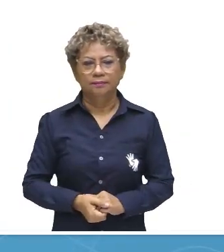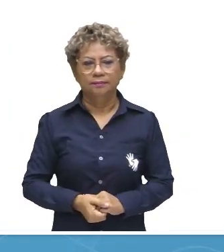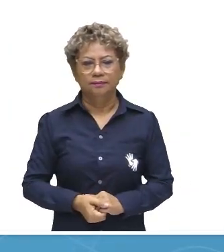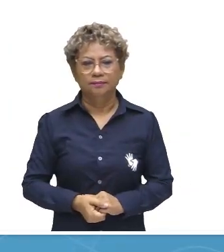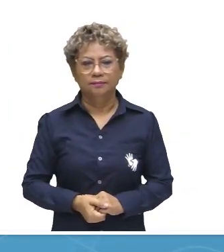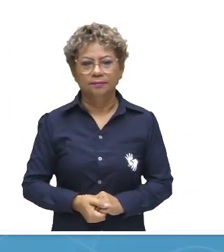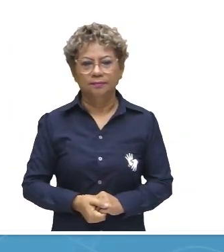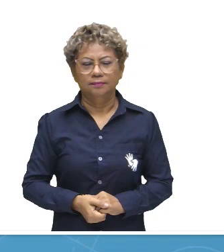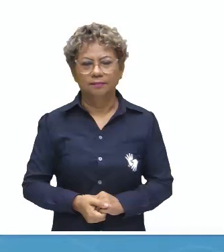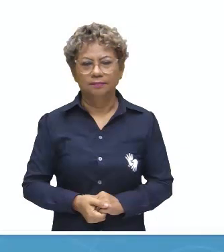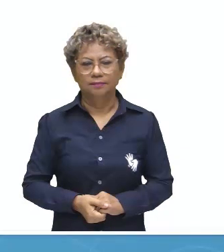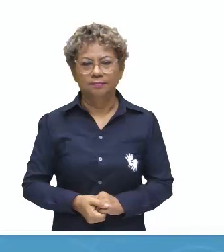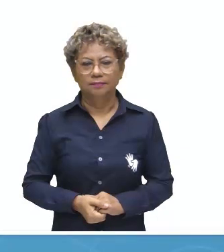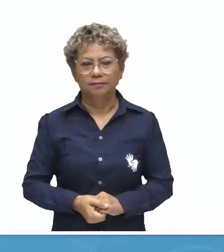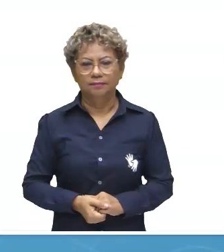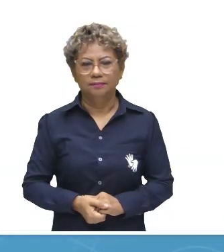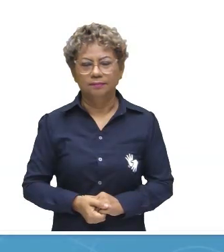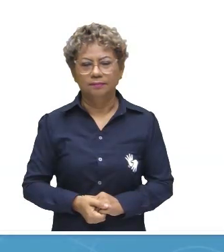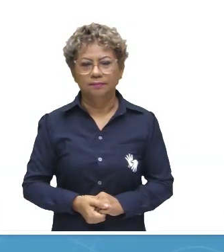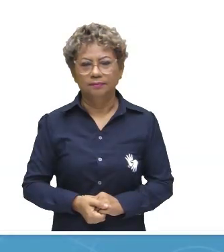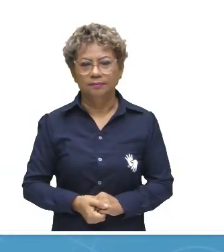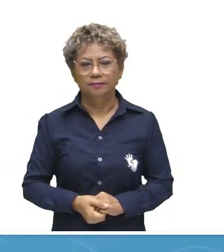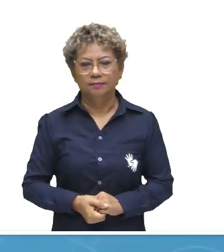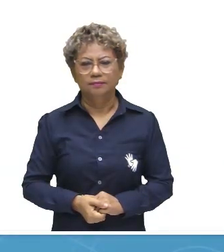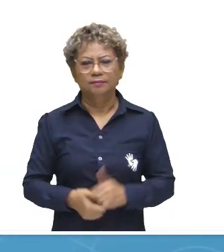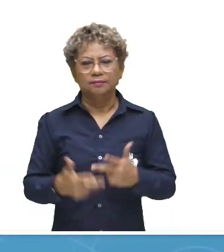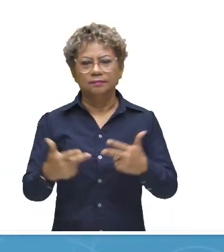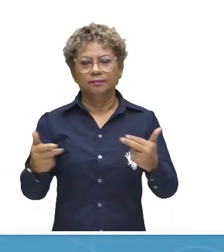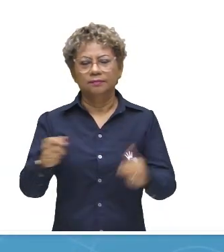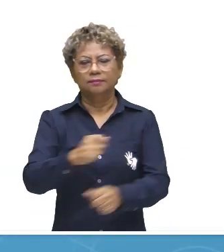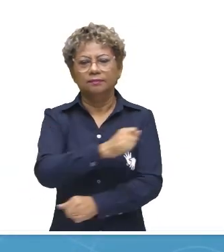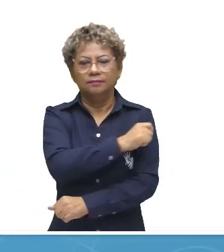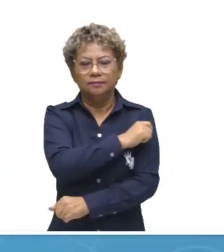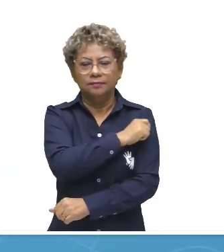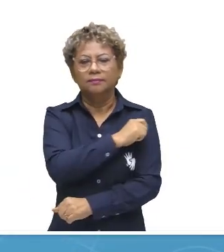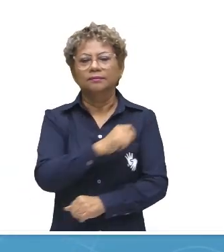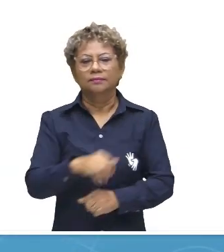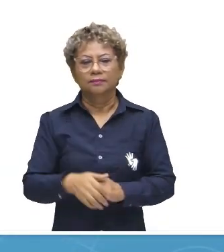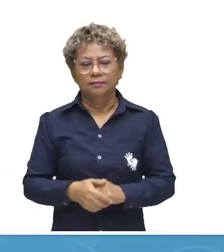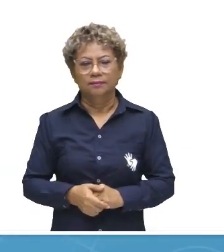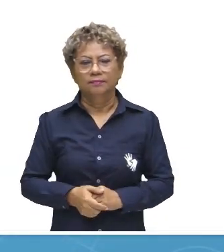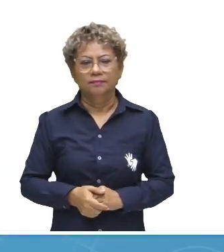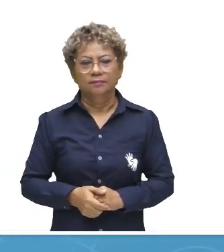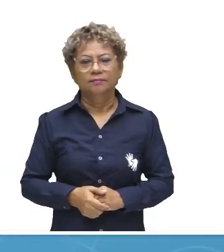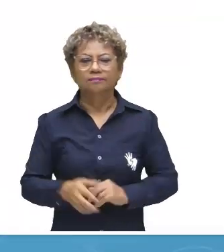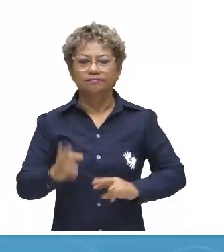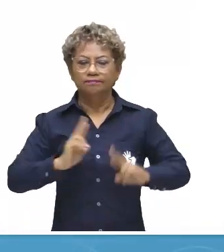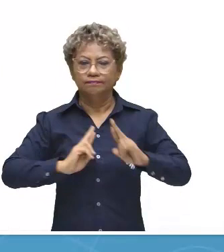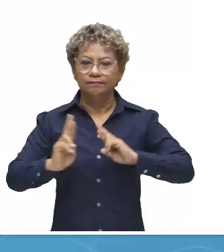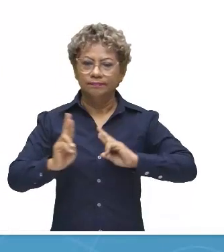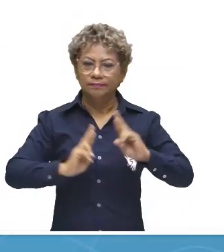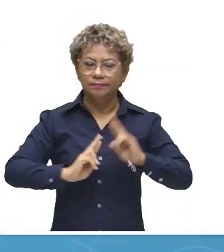Vamos ver aqui, o Joelderson, questão 1, letra B, questão 2, eneágono, muito bem.